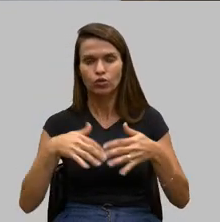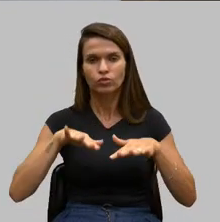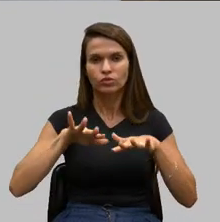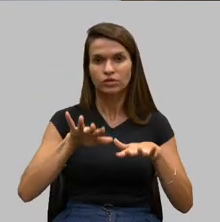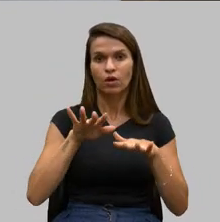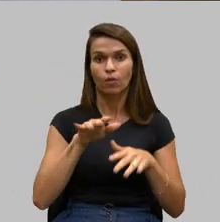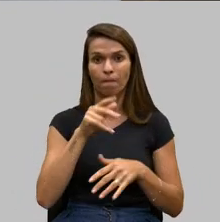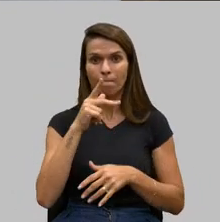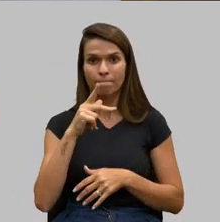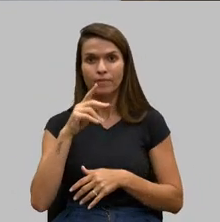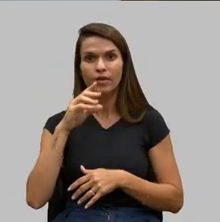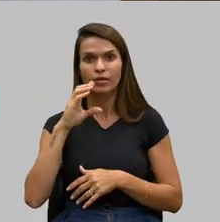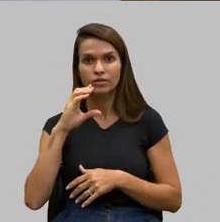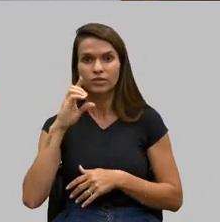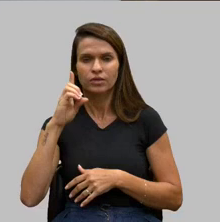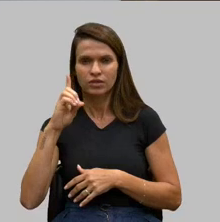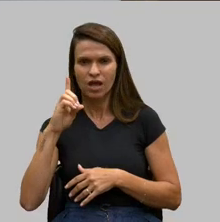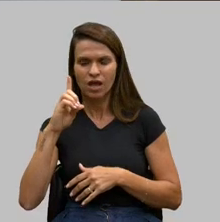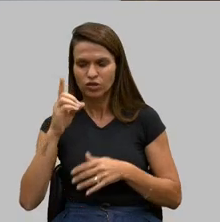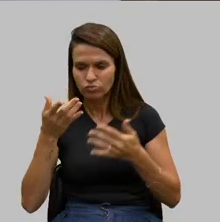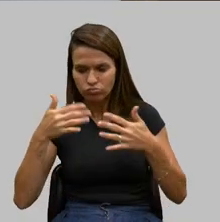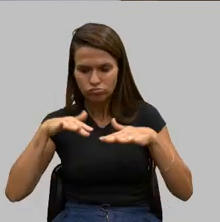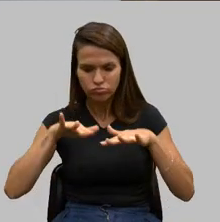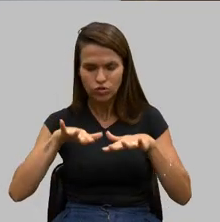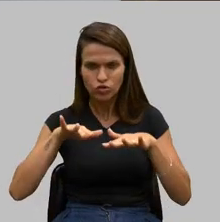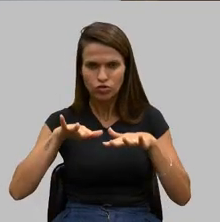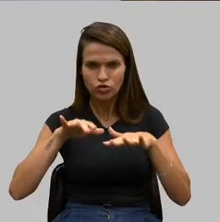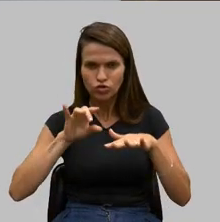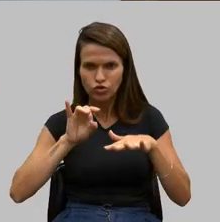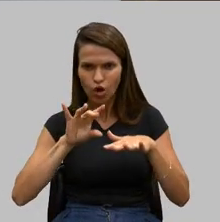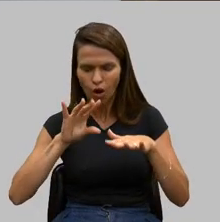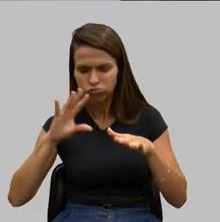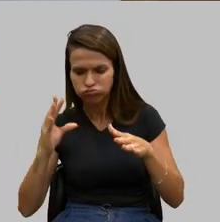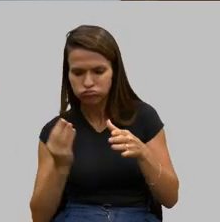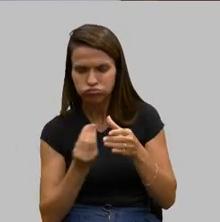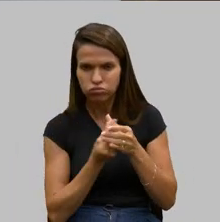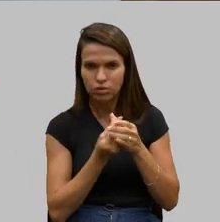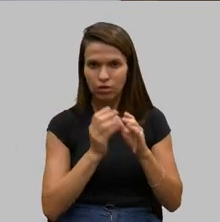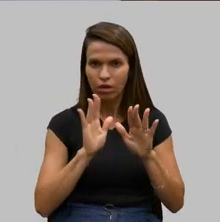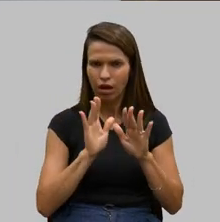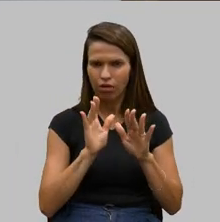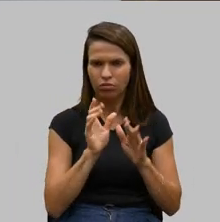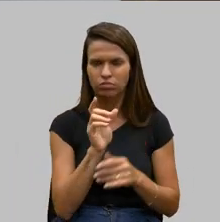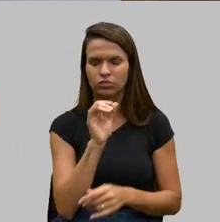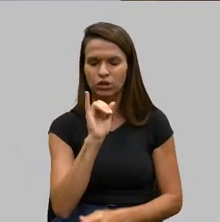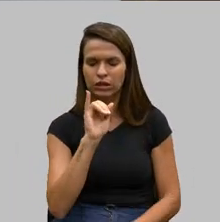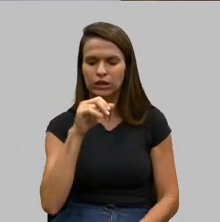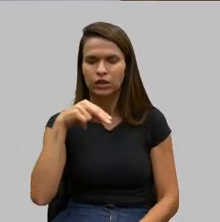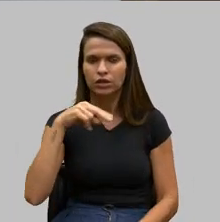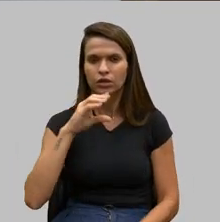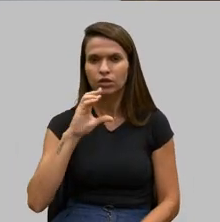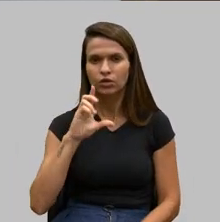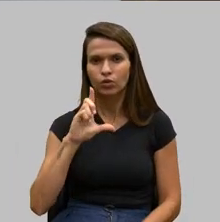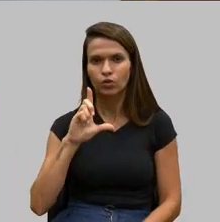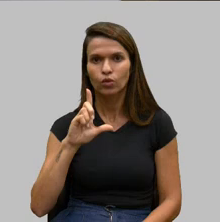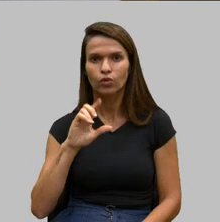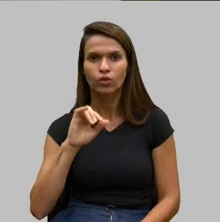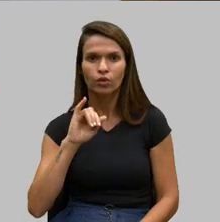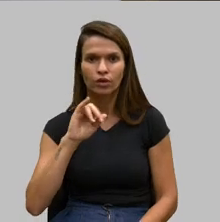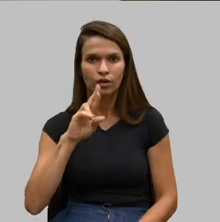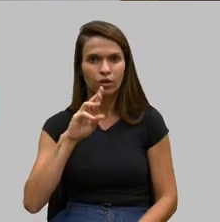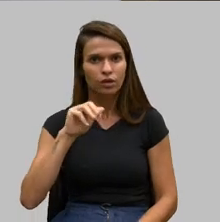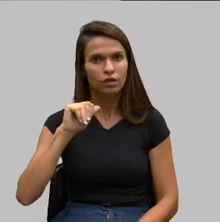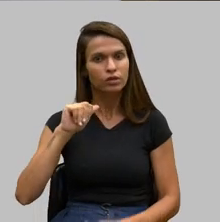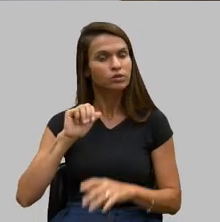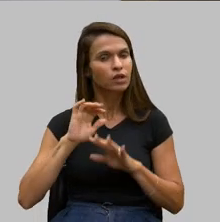eu falo inclusão não é incluir Não essa é uma palavra inclusive tá errada já porque quando a gente inclui é